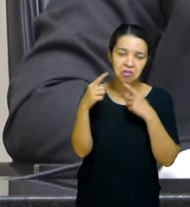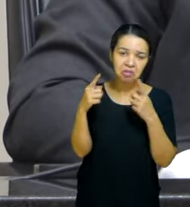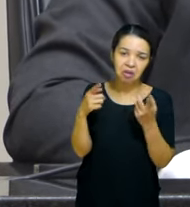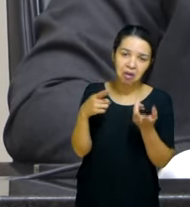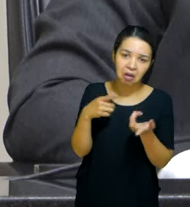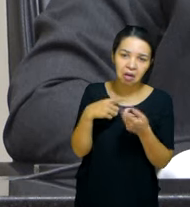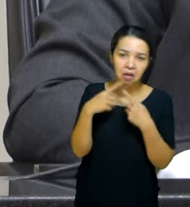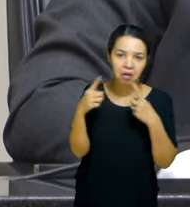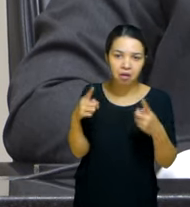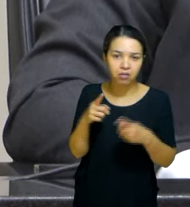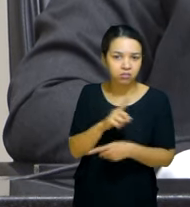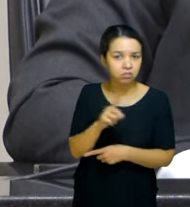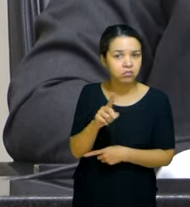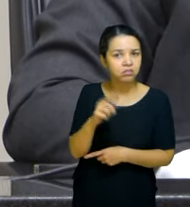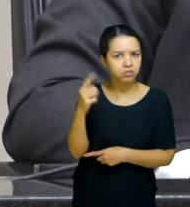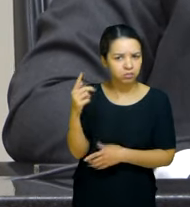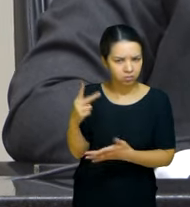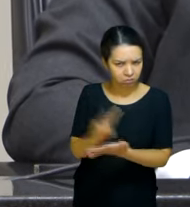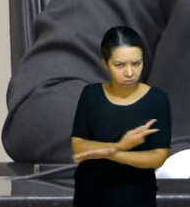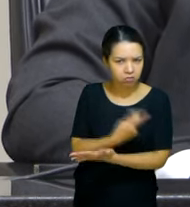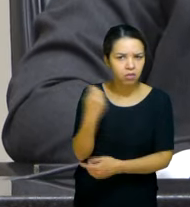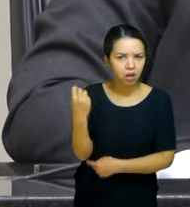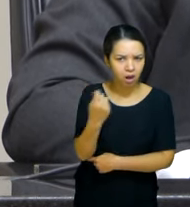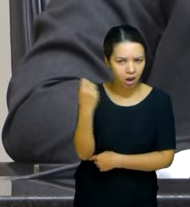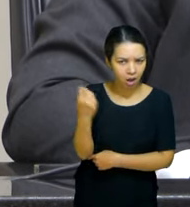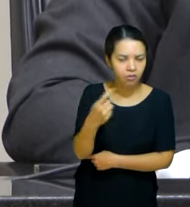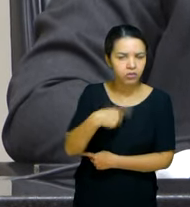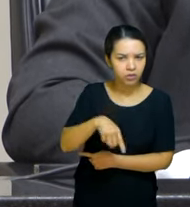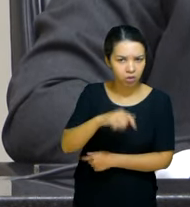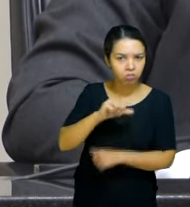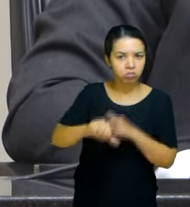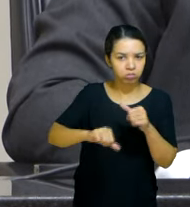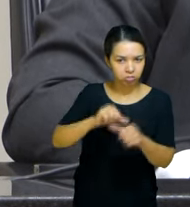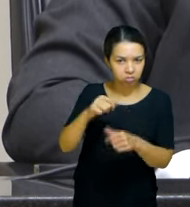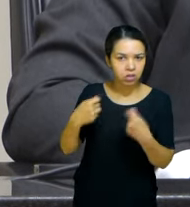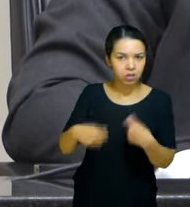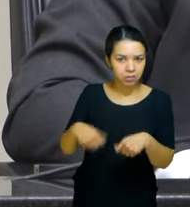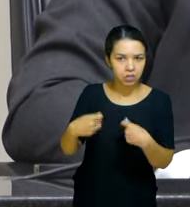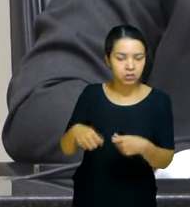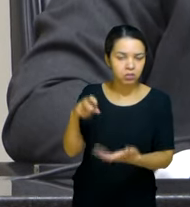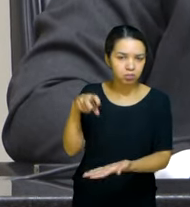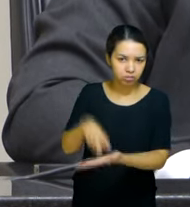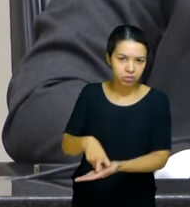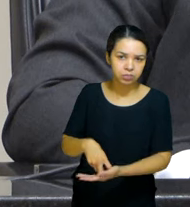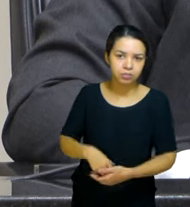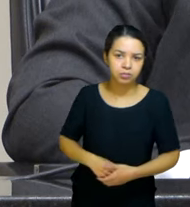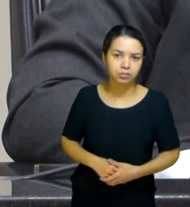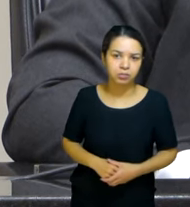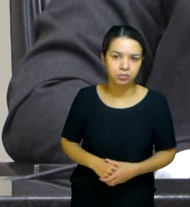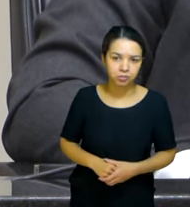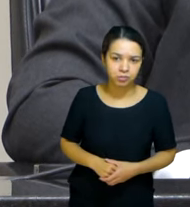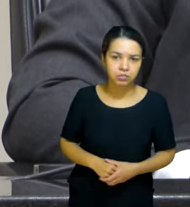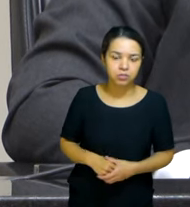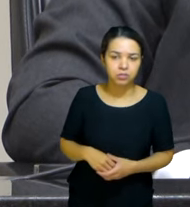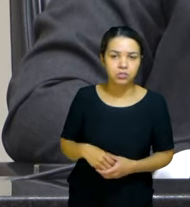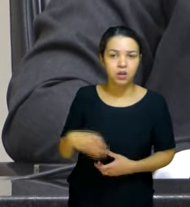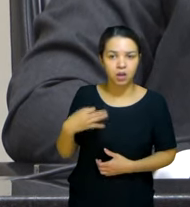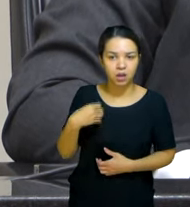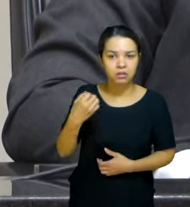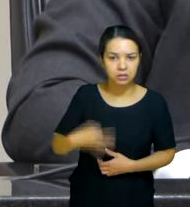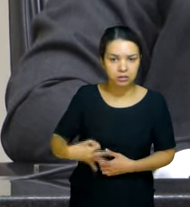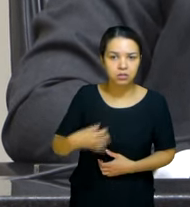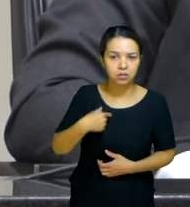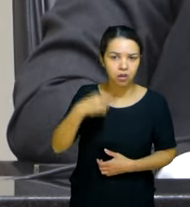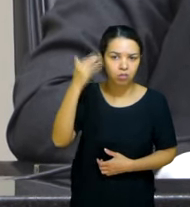erro grave, esse erro tem que ser corrigido, nós temos que identificar quem errou e punir. É assim que eu compreendo, é assim que tem